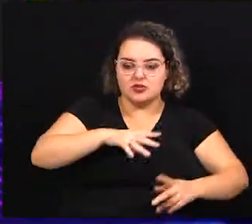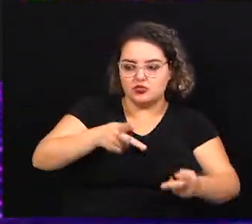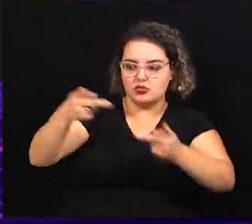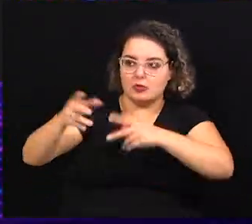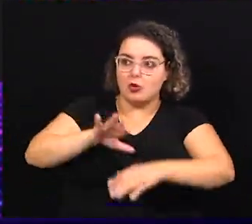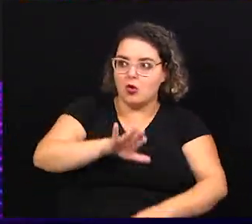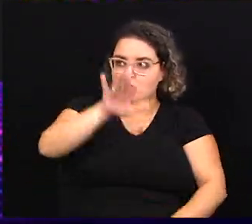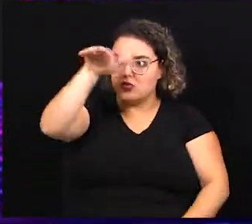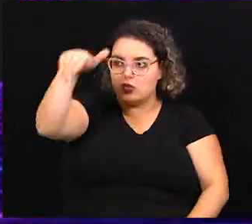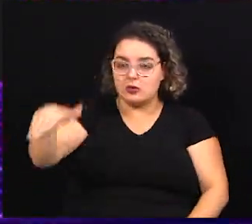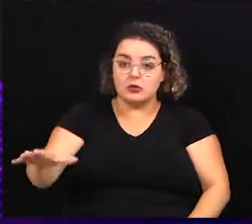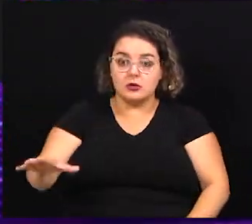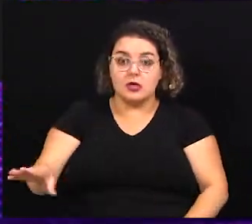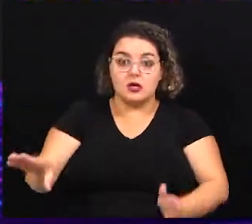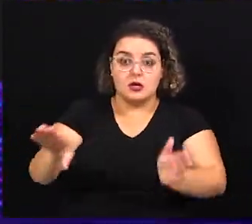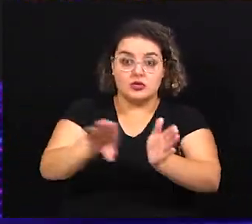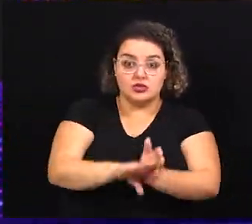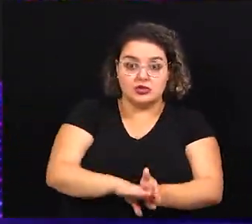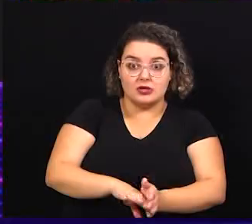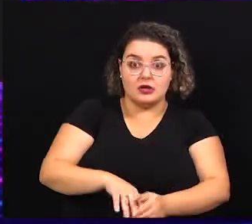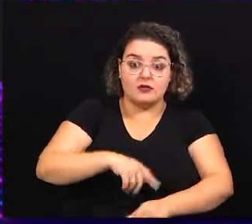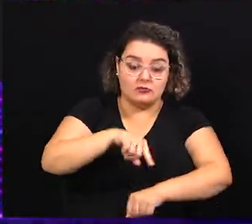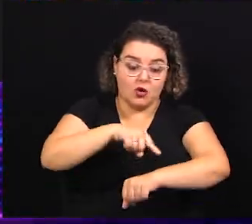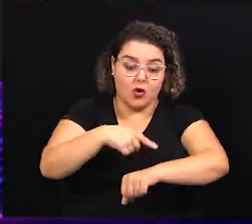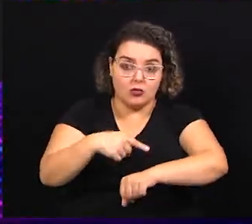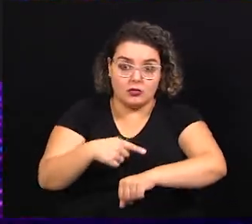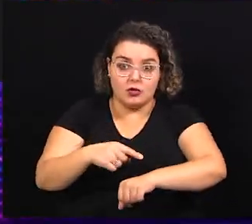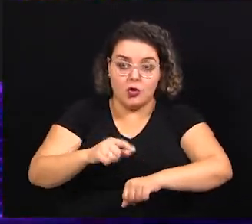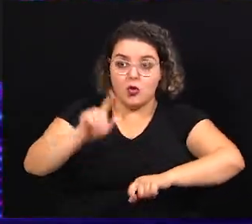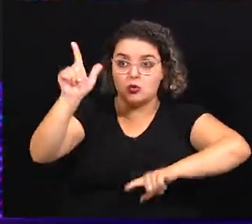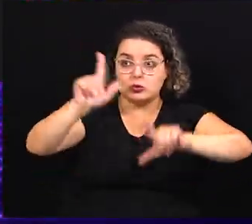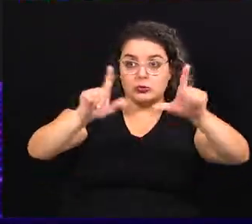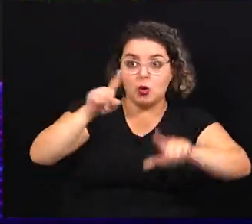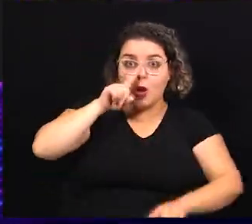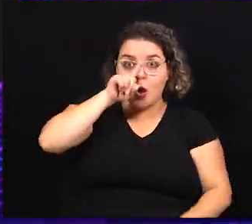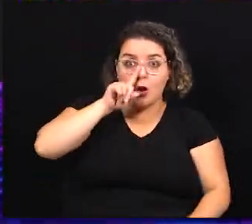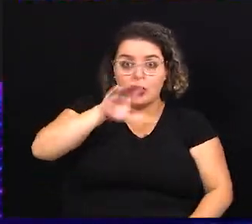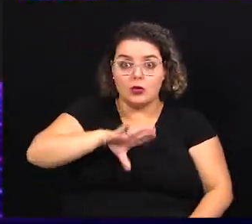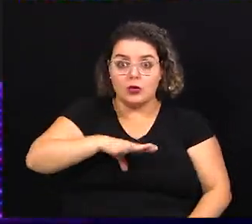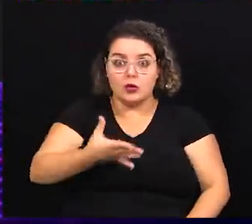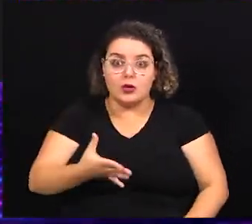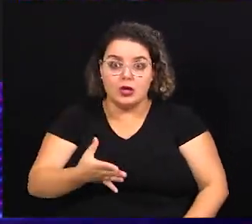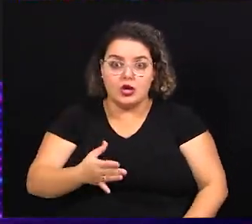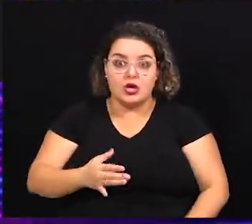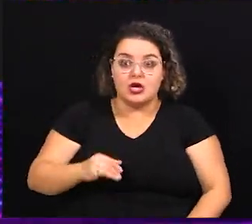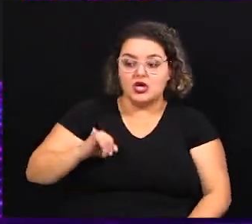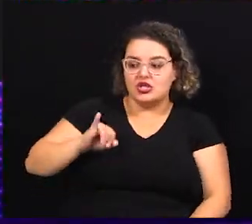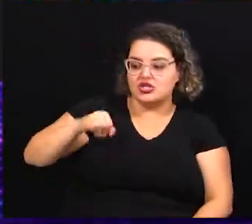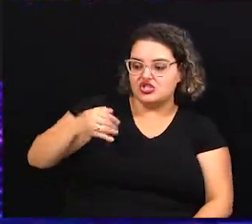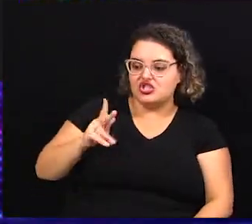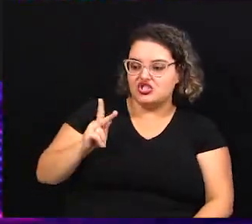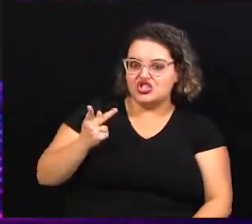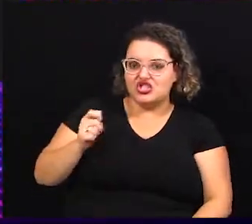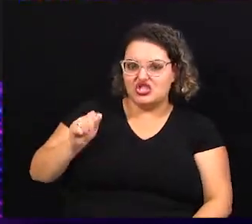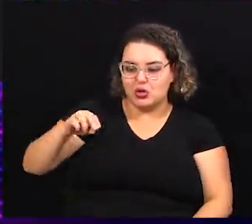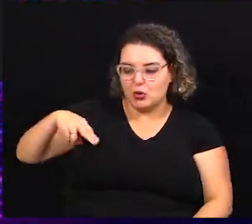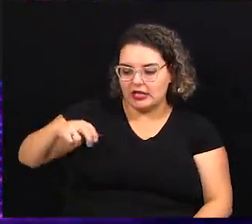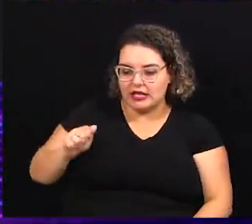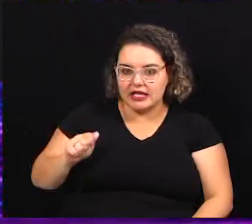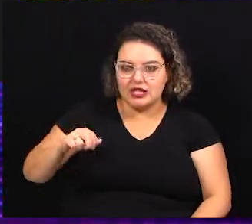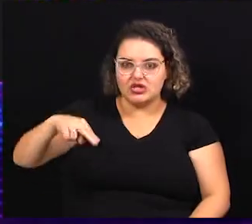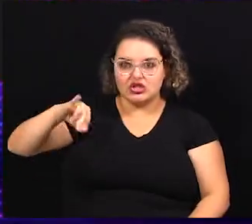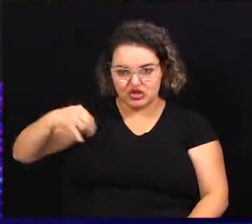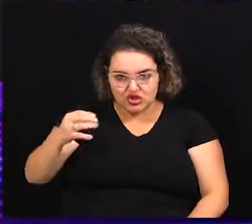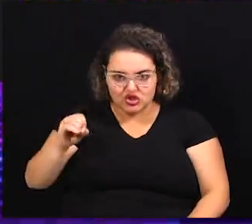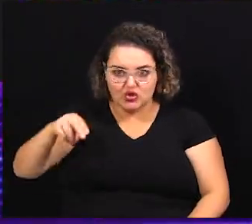em casa à tarde, eu assistia os filmes de aventura, que provavelmente você também via. Eu via Indiana Jones, eu via As Minas do Rei Salomão, entendeu?